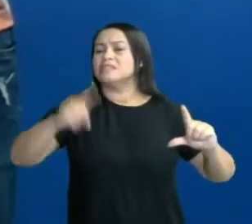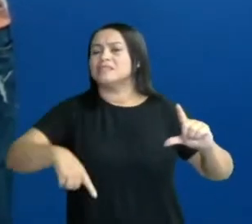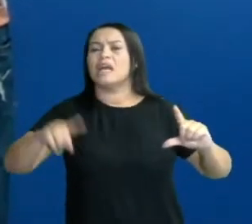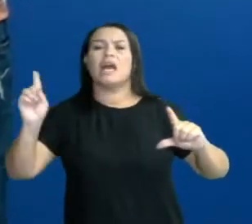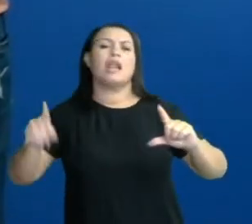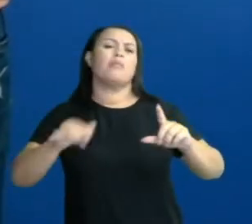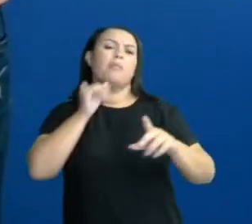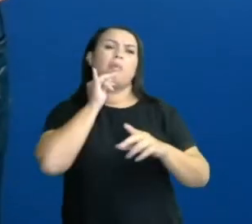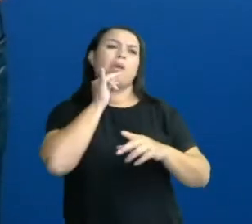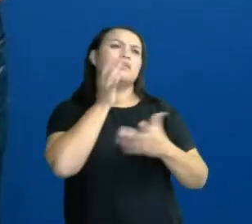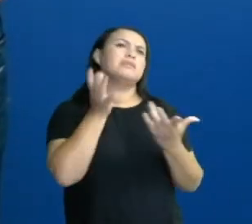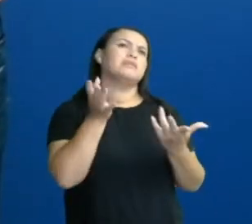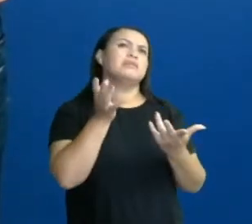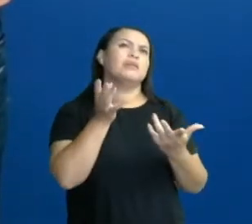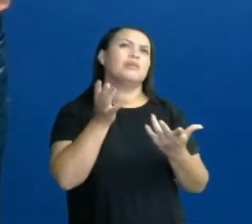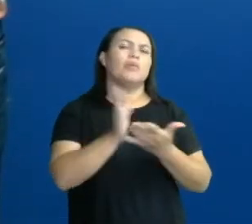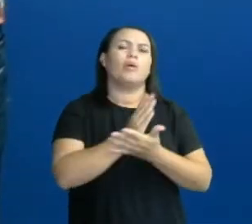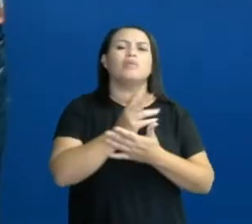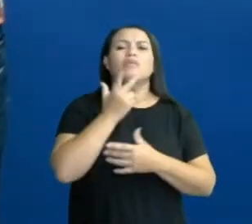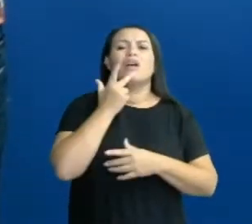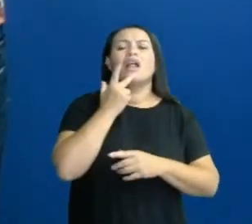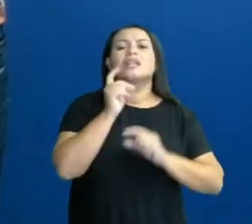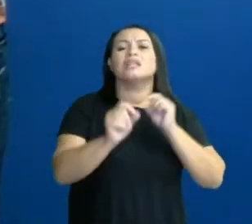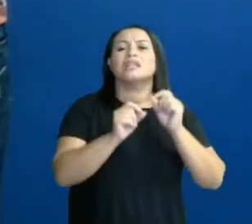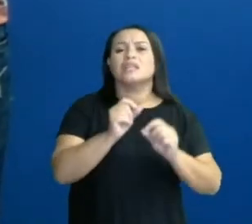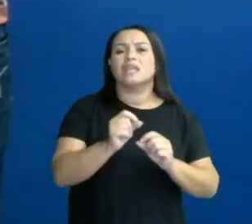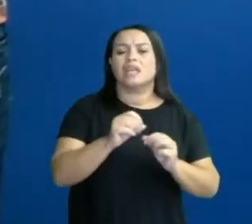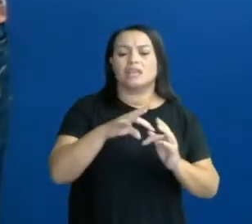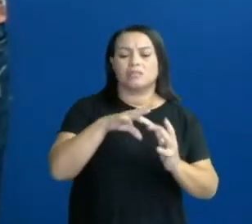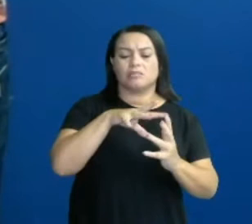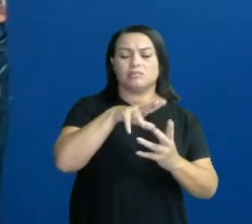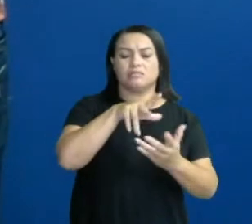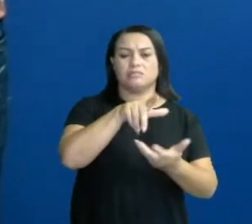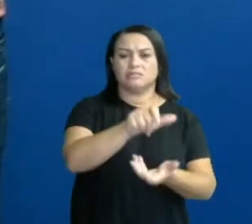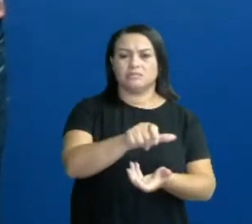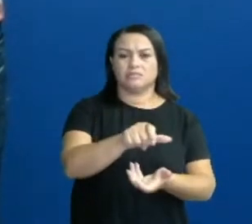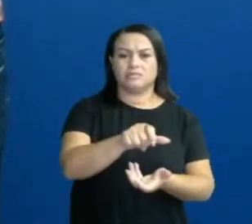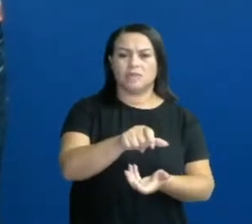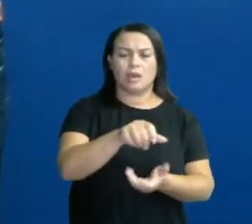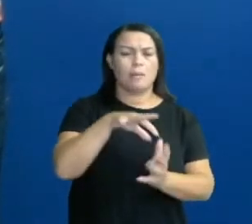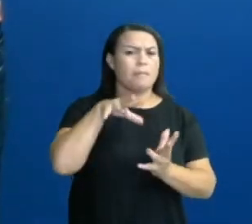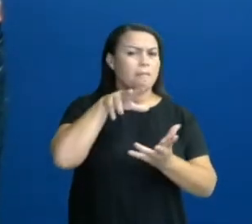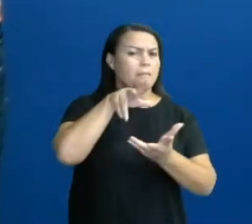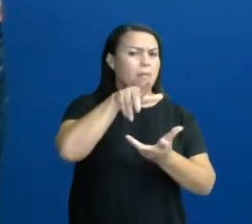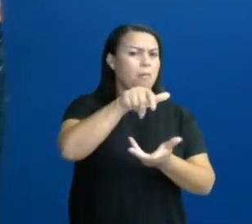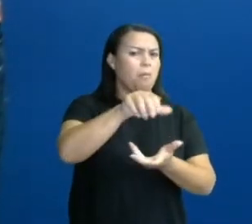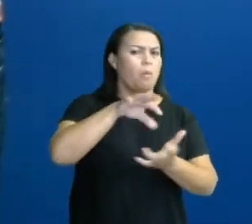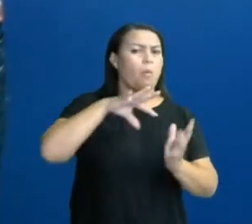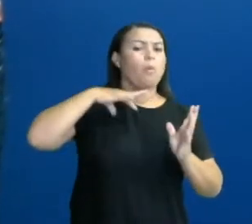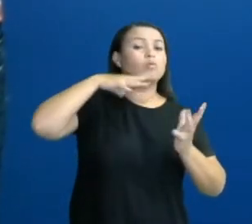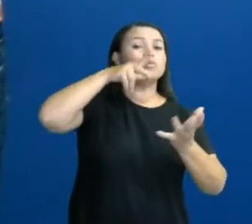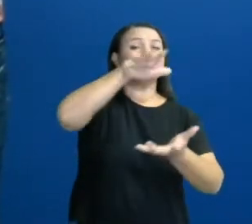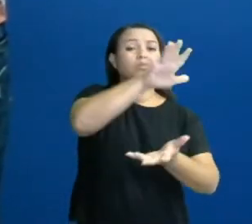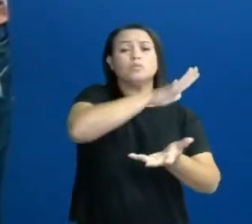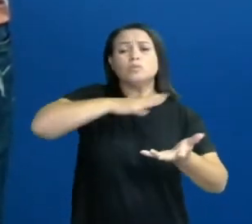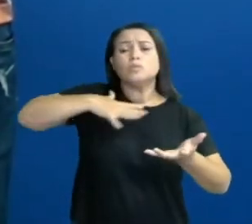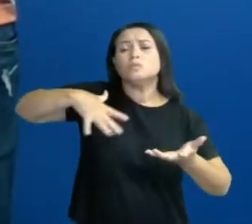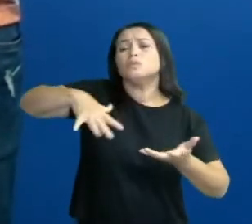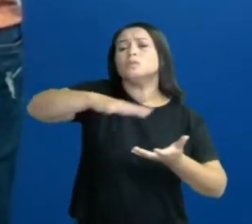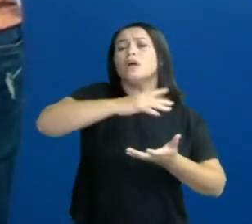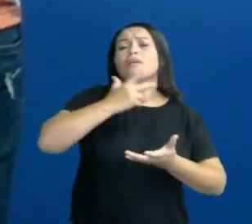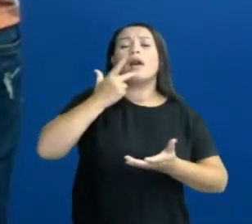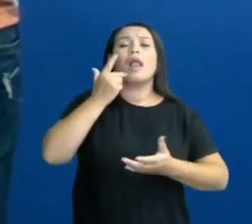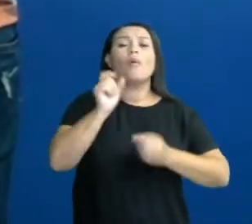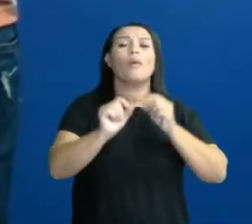por exemplo, uma imensa área da superfície da Terra, como o mapa mundi. Então, nesse caso do mapa mundi, a gente muitas vezes chama o mapa